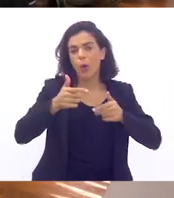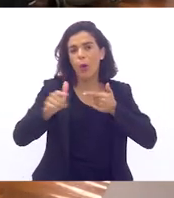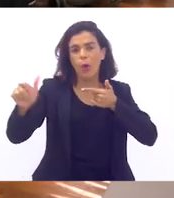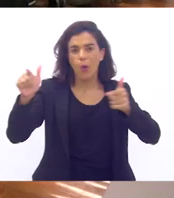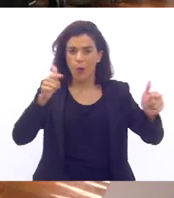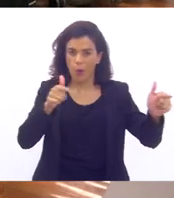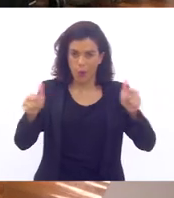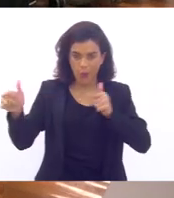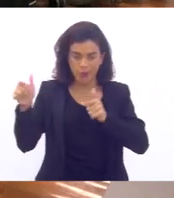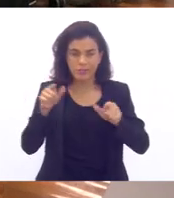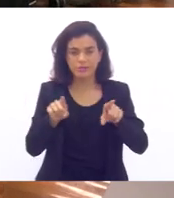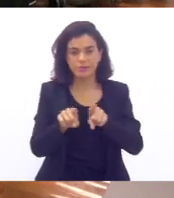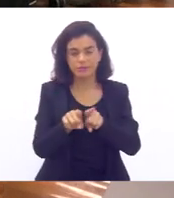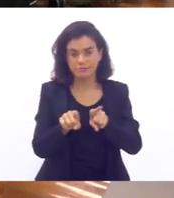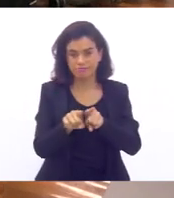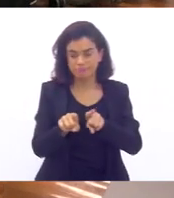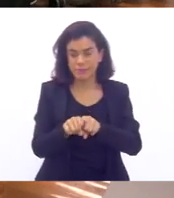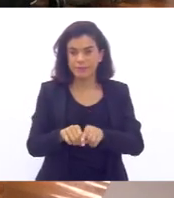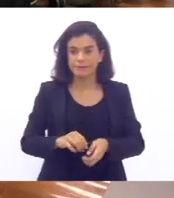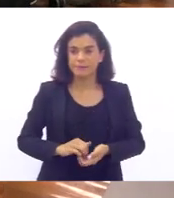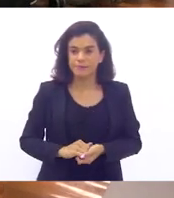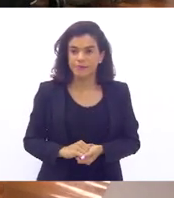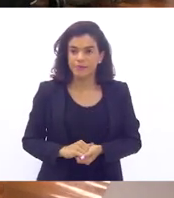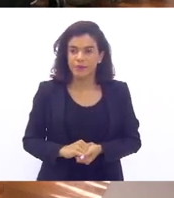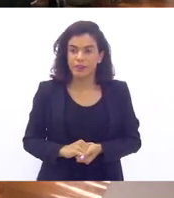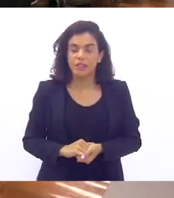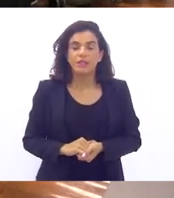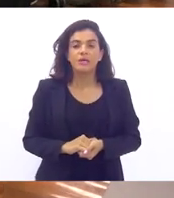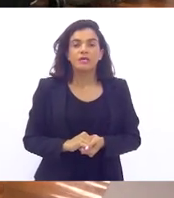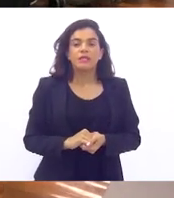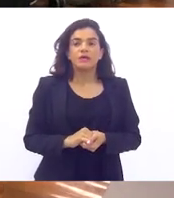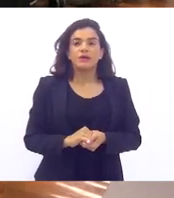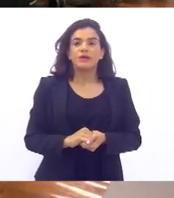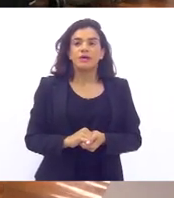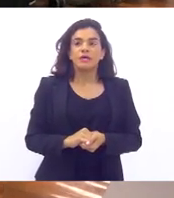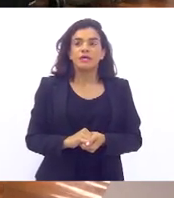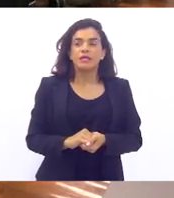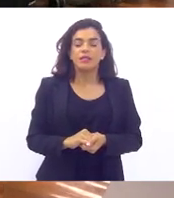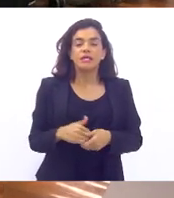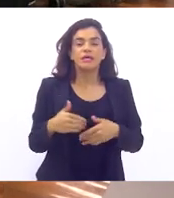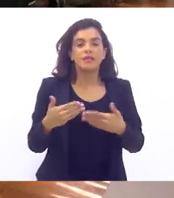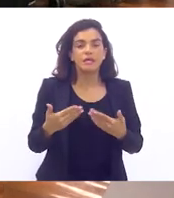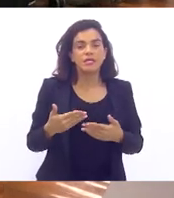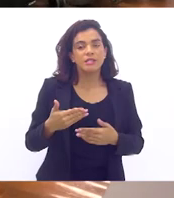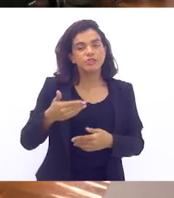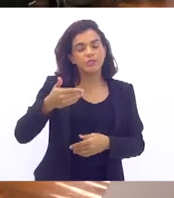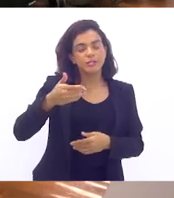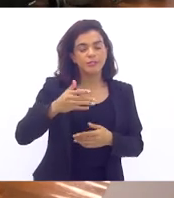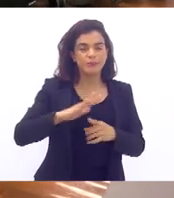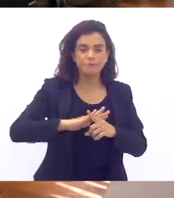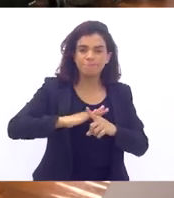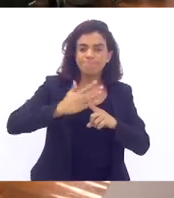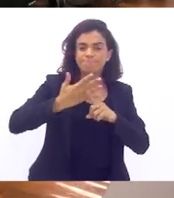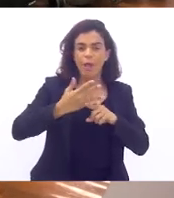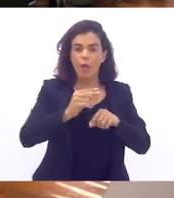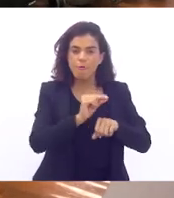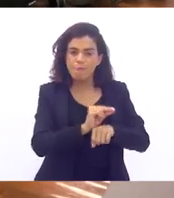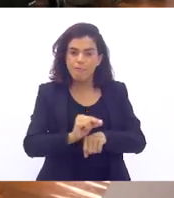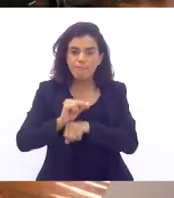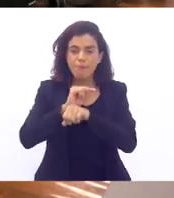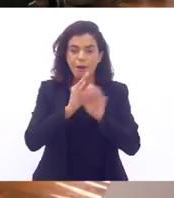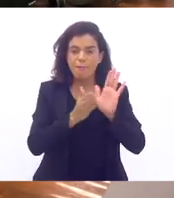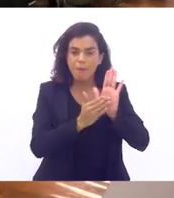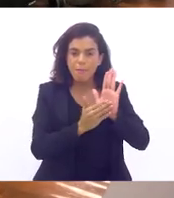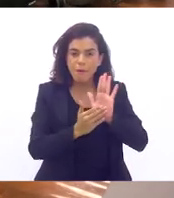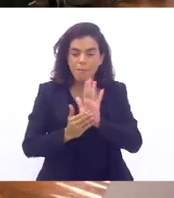podem se motivar e também serem objetos de proposições legislativas e de maior zelo cuidado e carinho do poder público